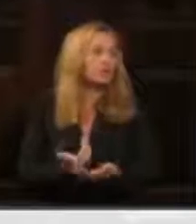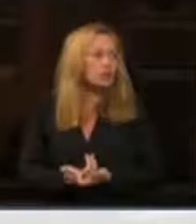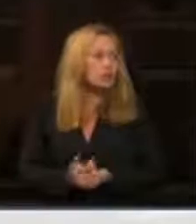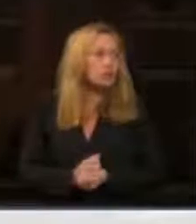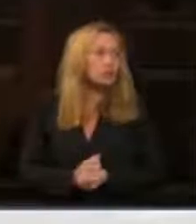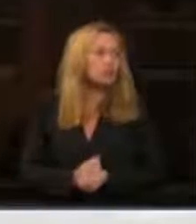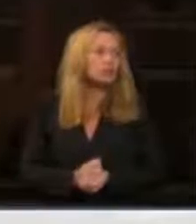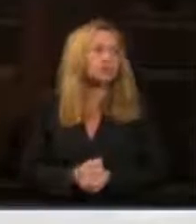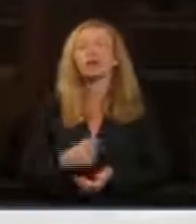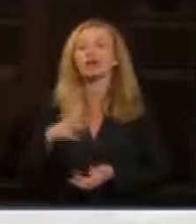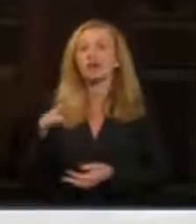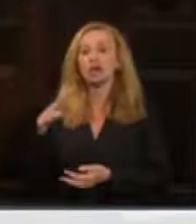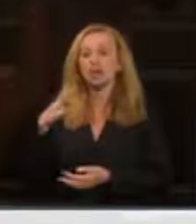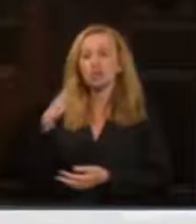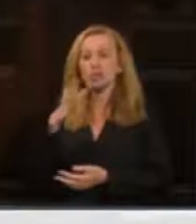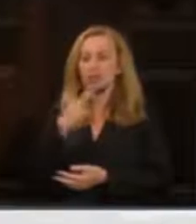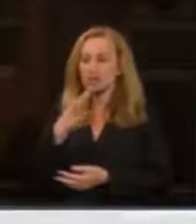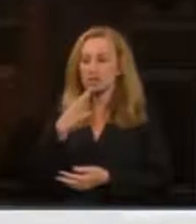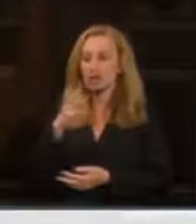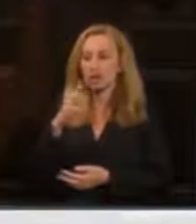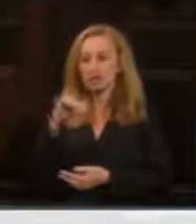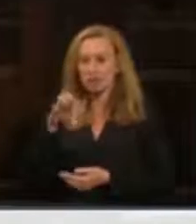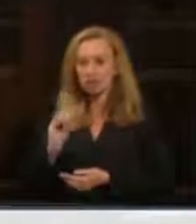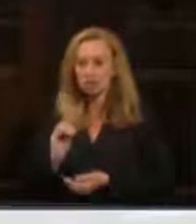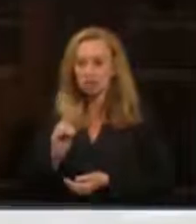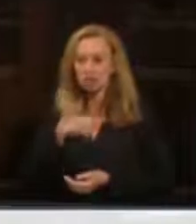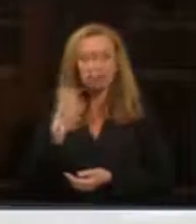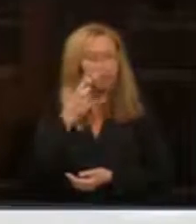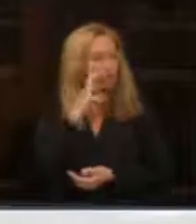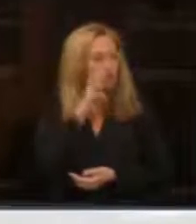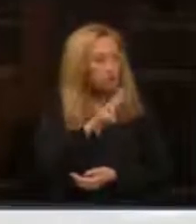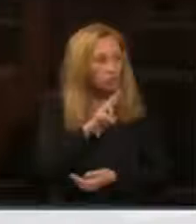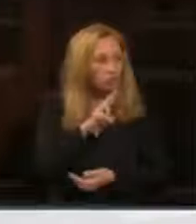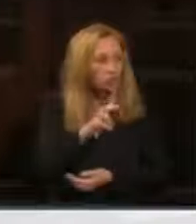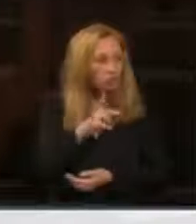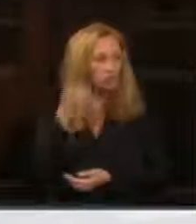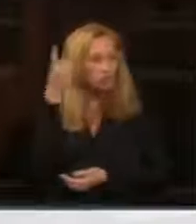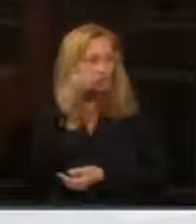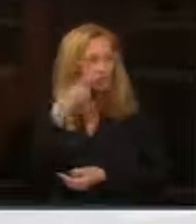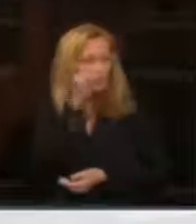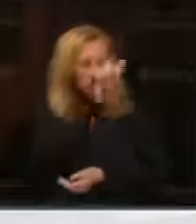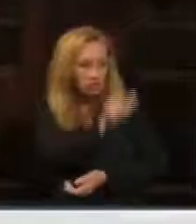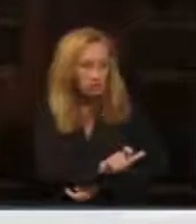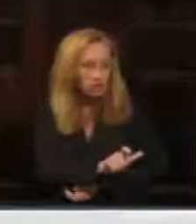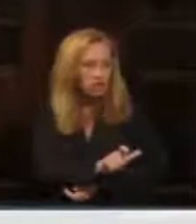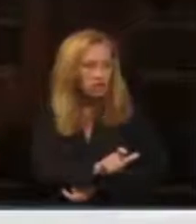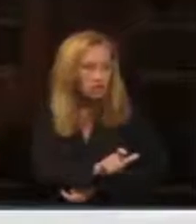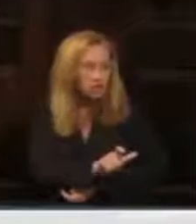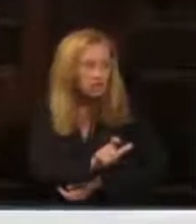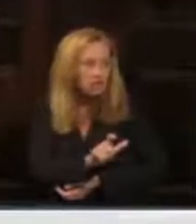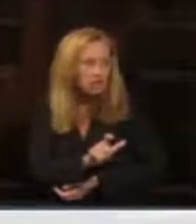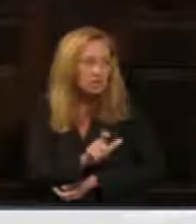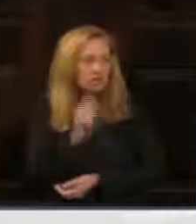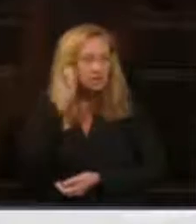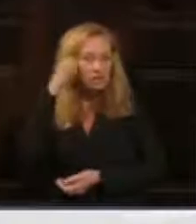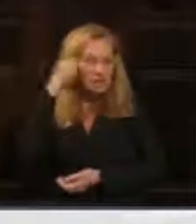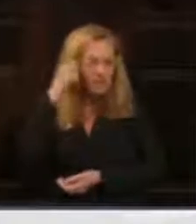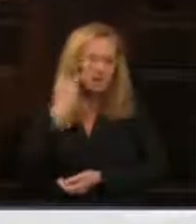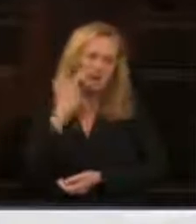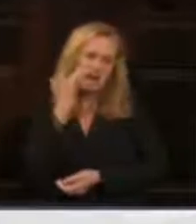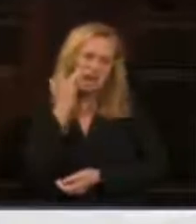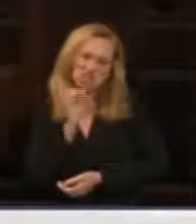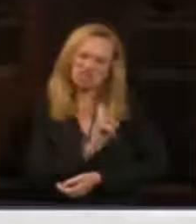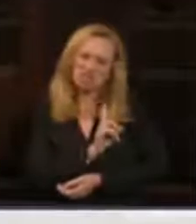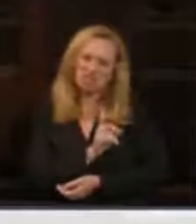de contas, a gente olha para uma deputada negra e a gente acha que não é deputada porque é uma negra e